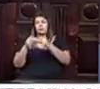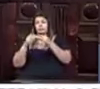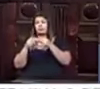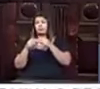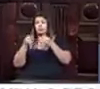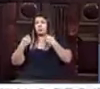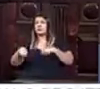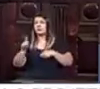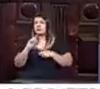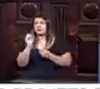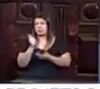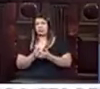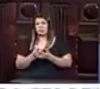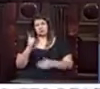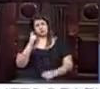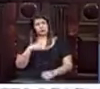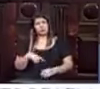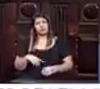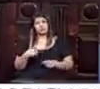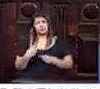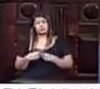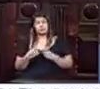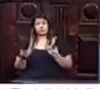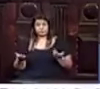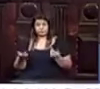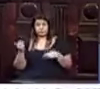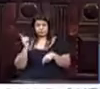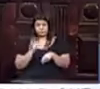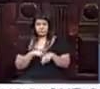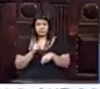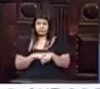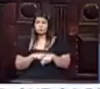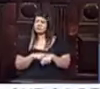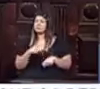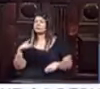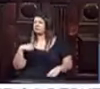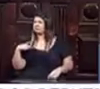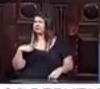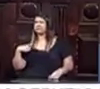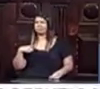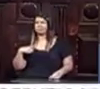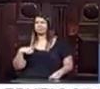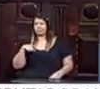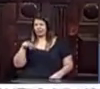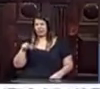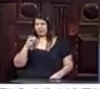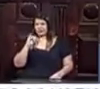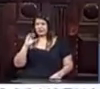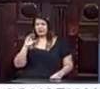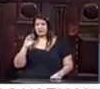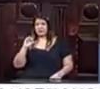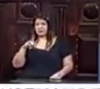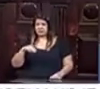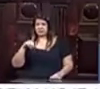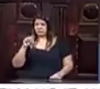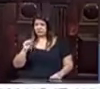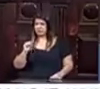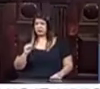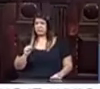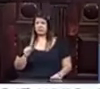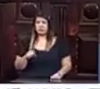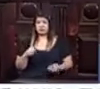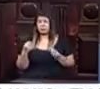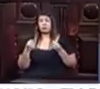esse mesmo governo que diz que vai fazer com que essas grandes empresas não precisem mais pagar ICMS, fazendo com que o Estado